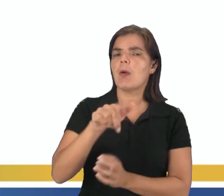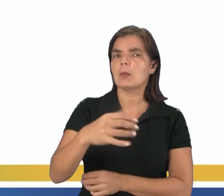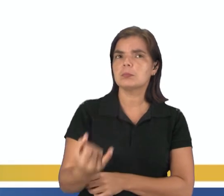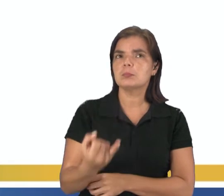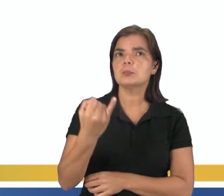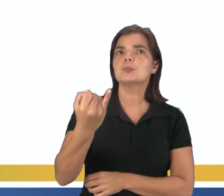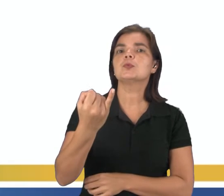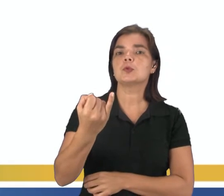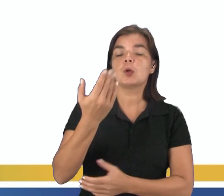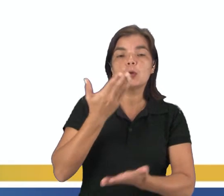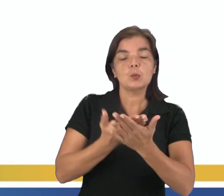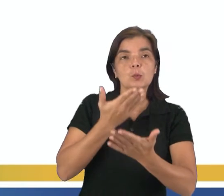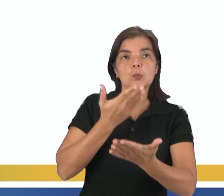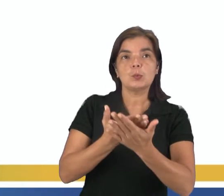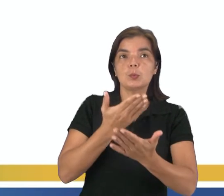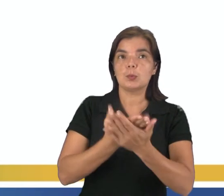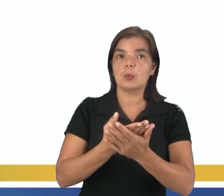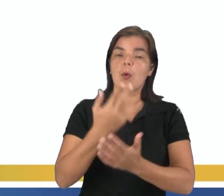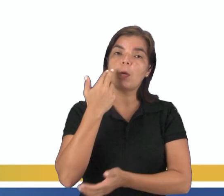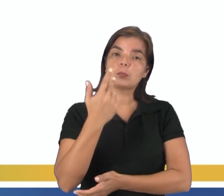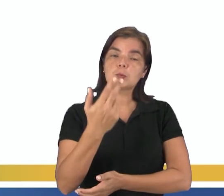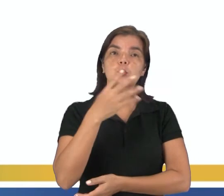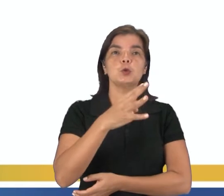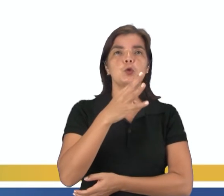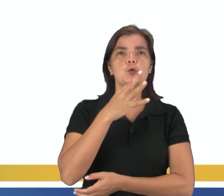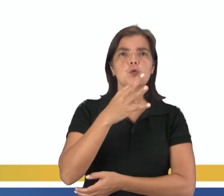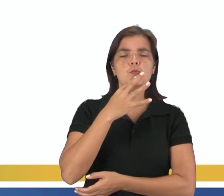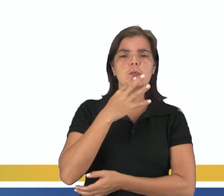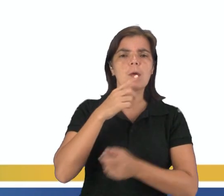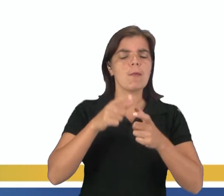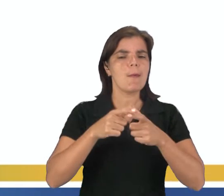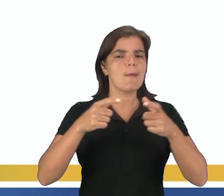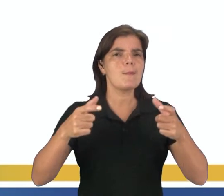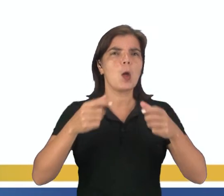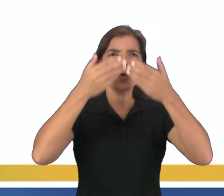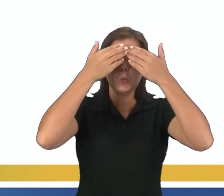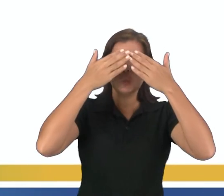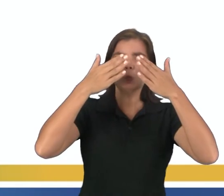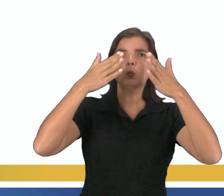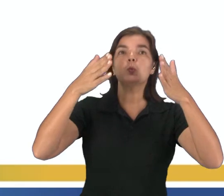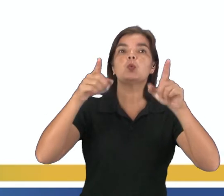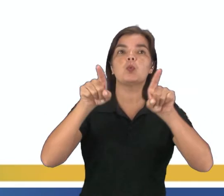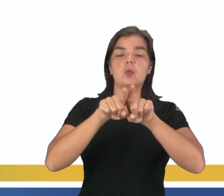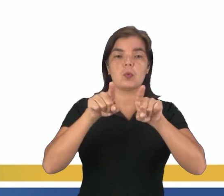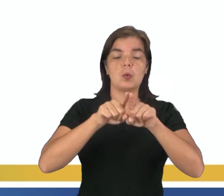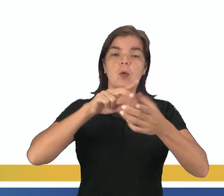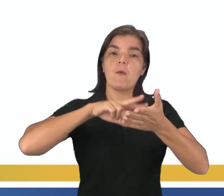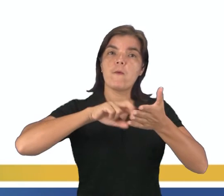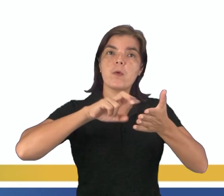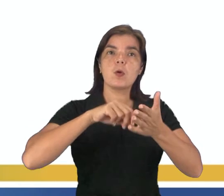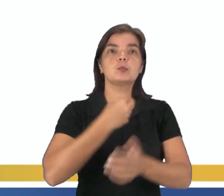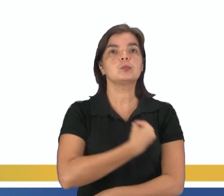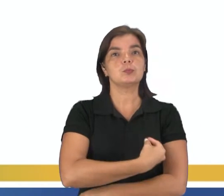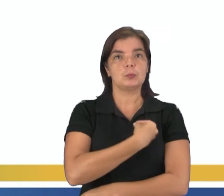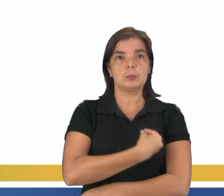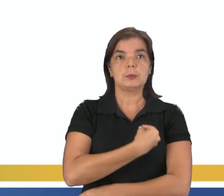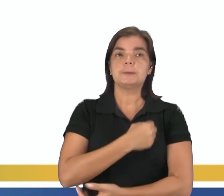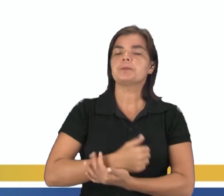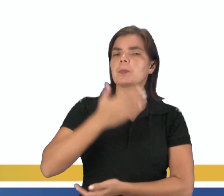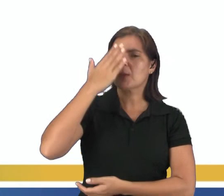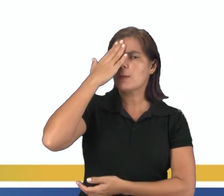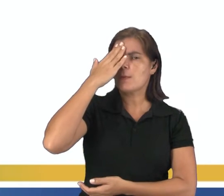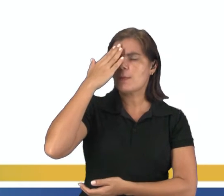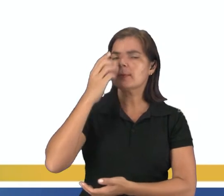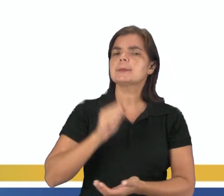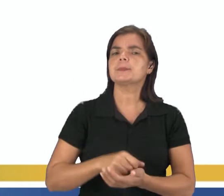muito importante, ao se estudar uma língua, conhecer e ampliar o leque de vocabulários nela existente,